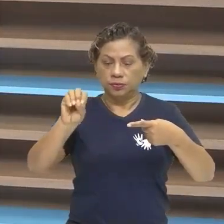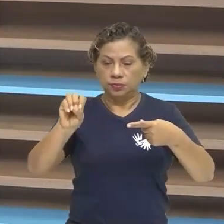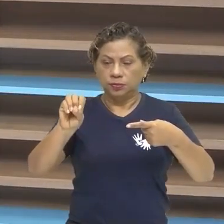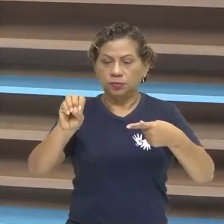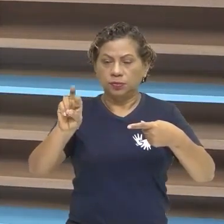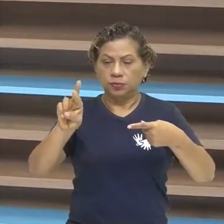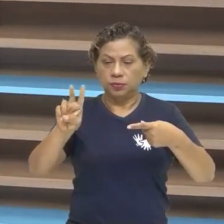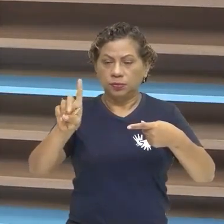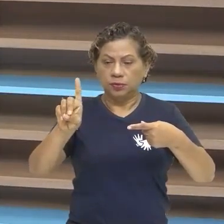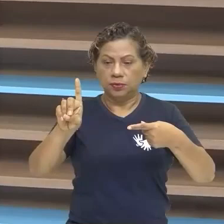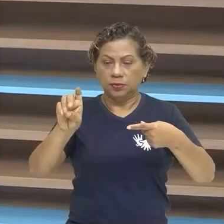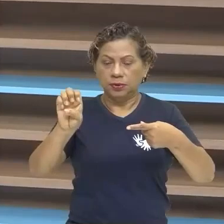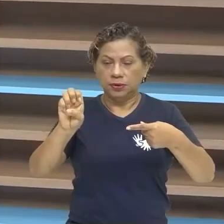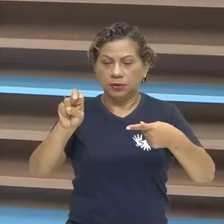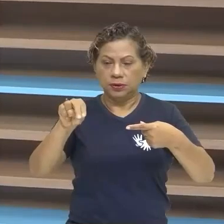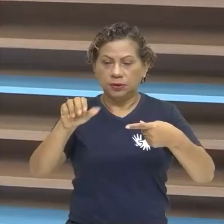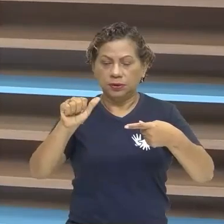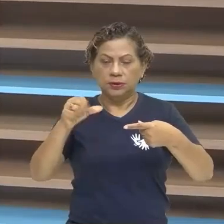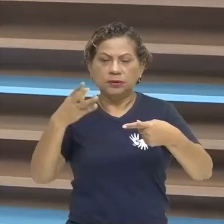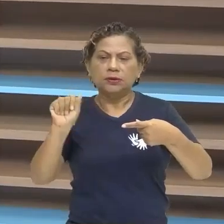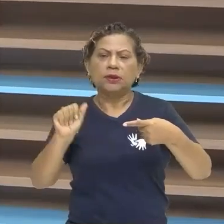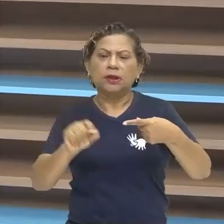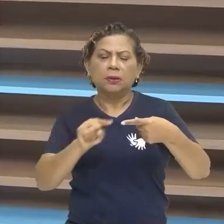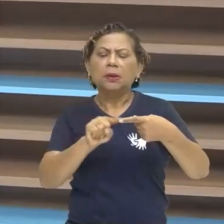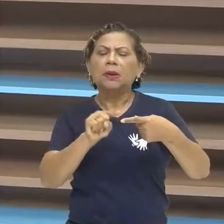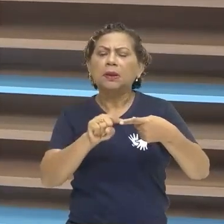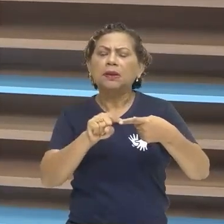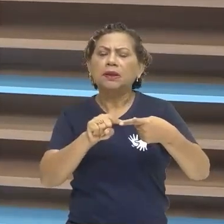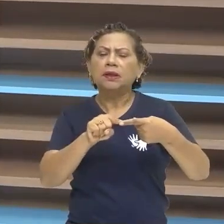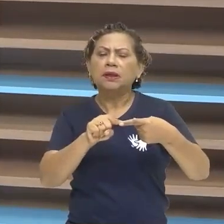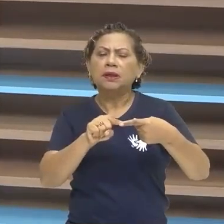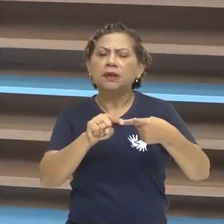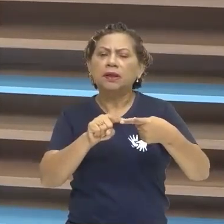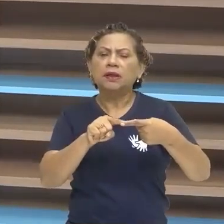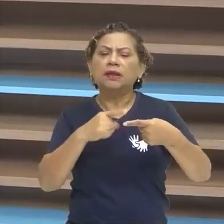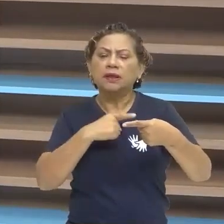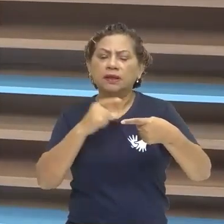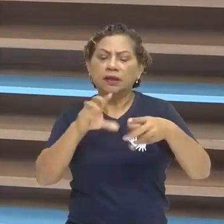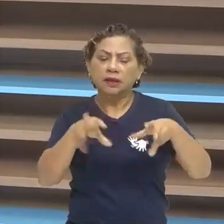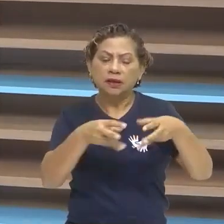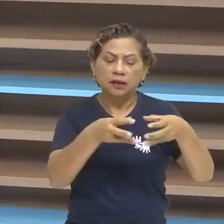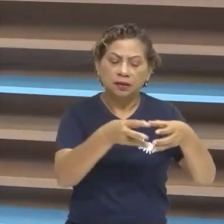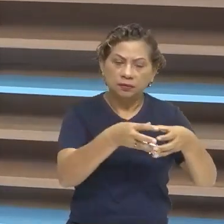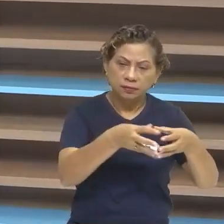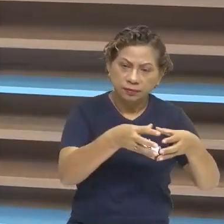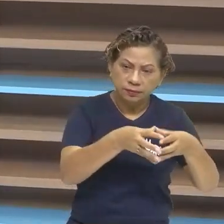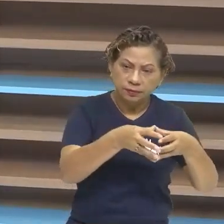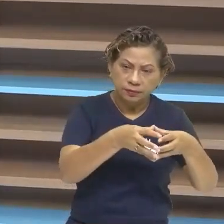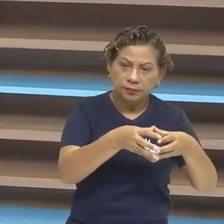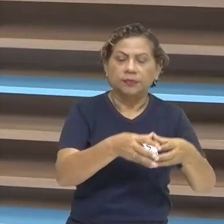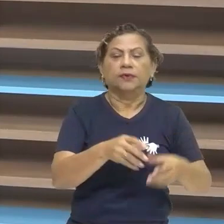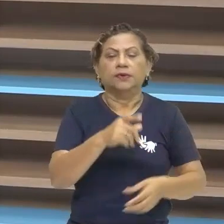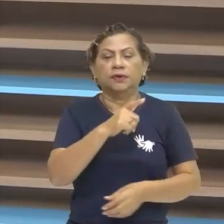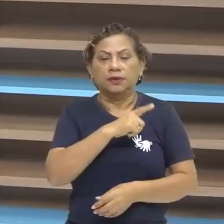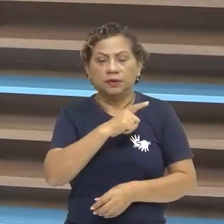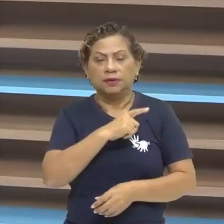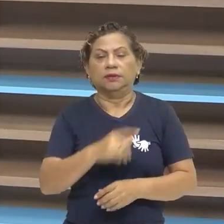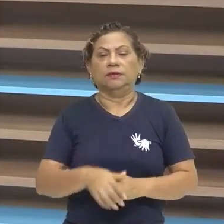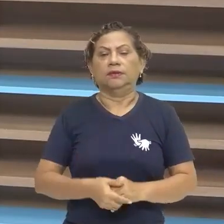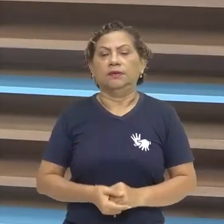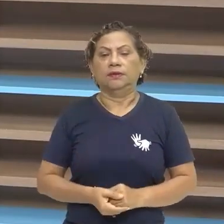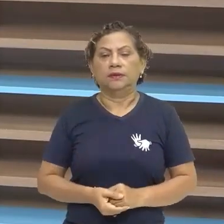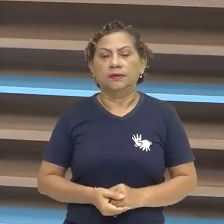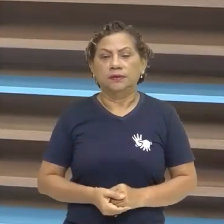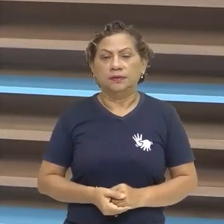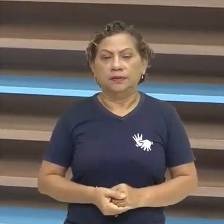formado? Veja. Ele é constituído é a mesma coisa que formado, que construído, né? Ele é